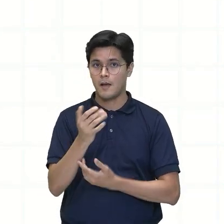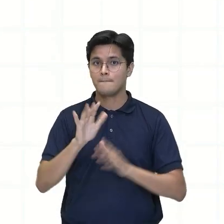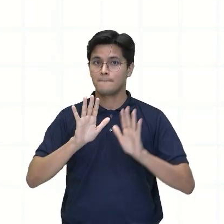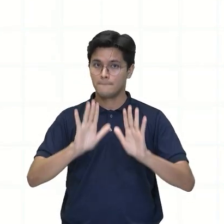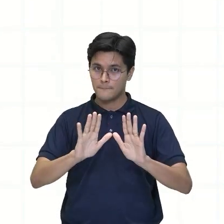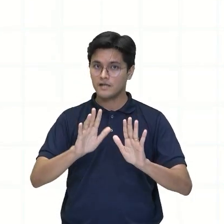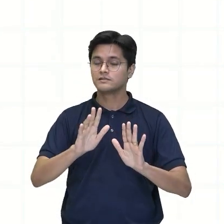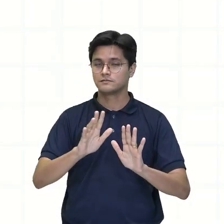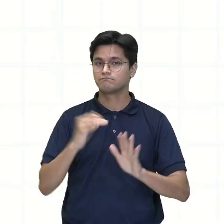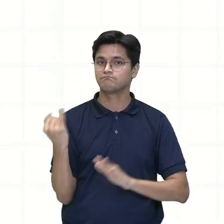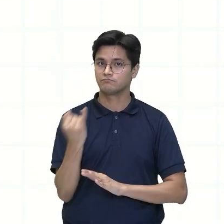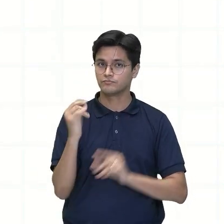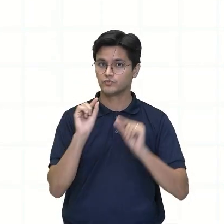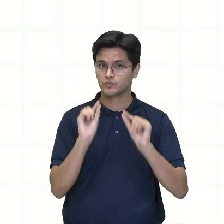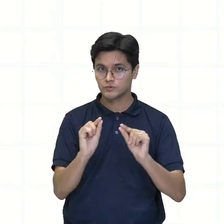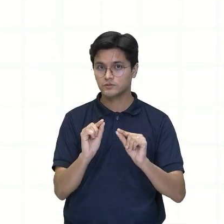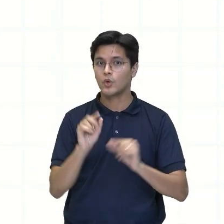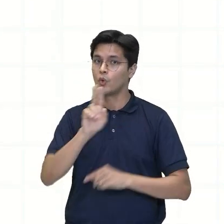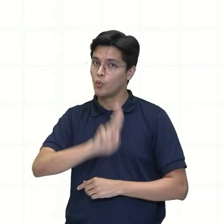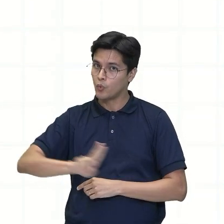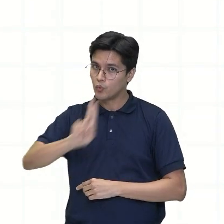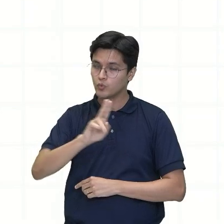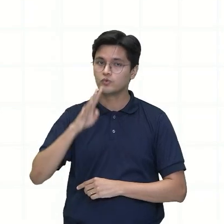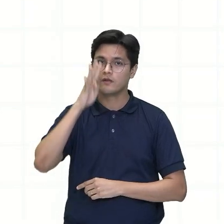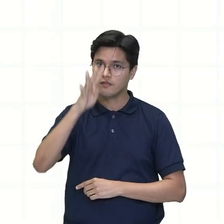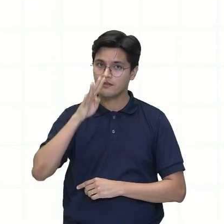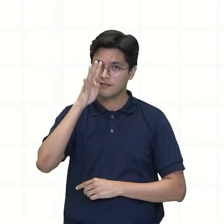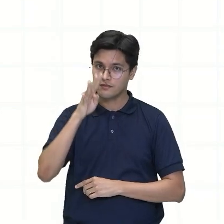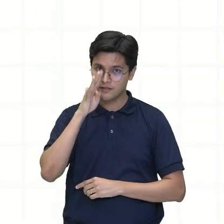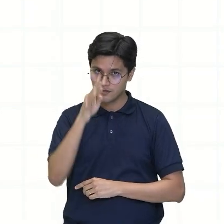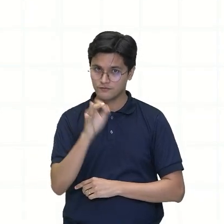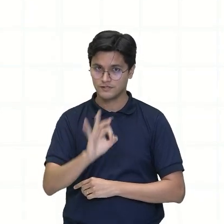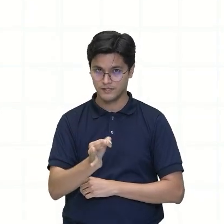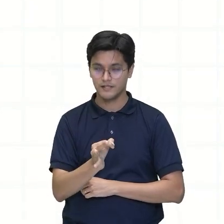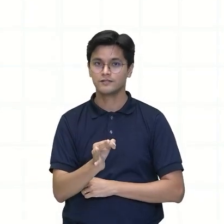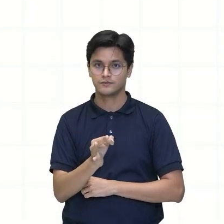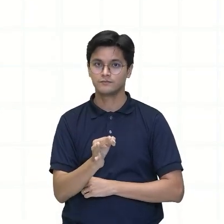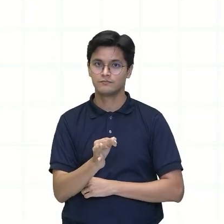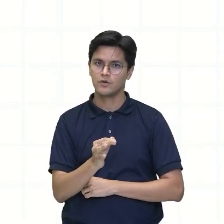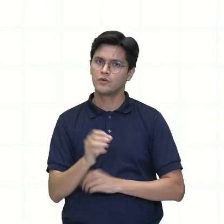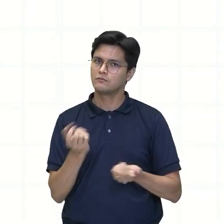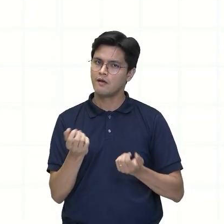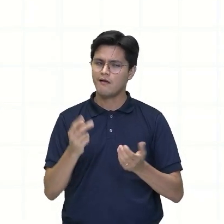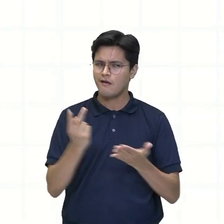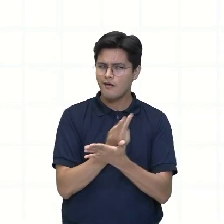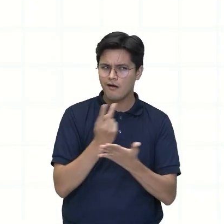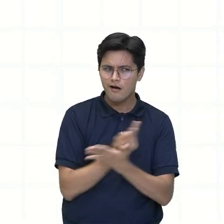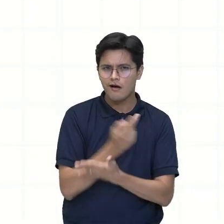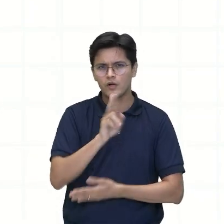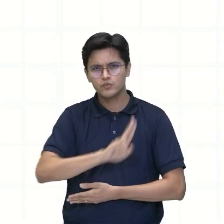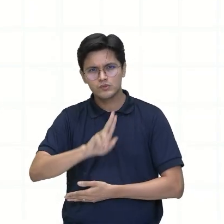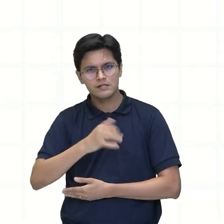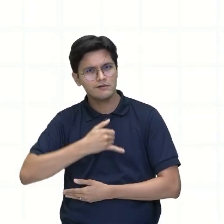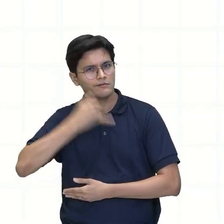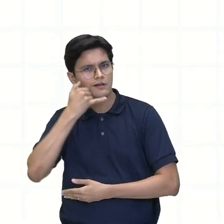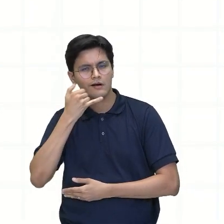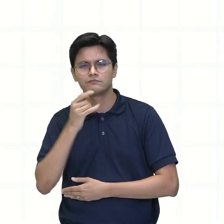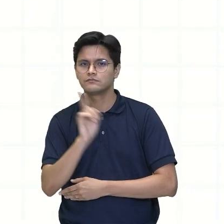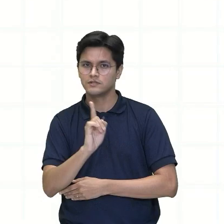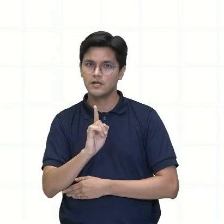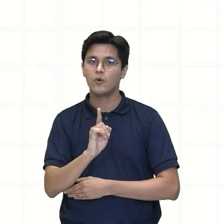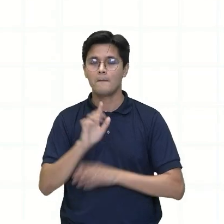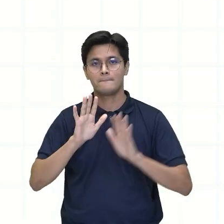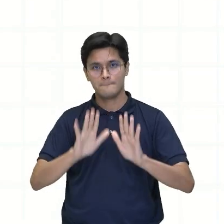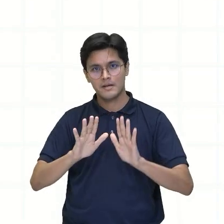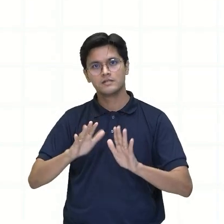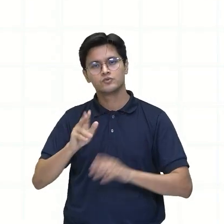noite só fazendo isso aí também já é demais, né, pessoal? Para tudo na vida, né? Tem limite. Agora vamos